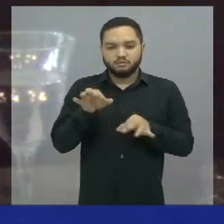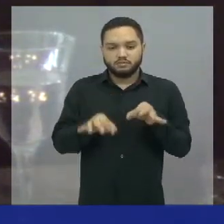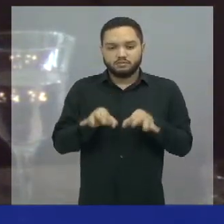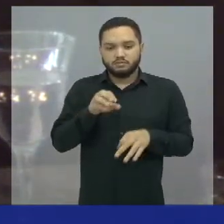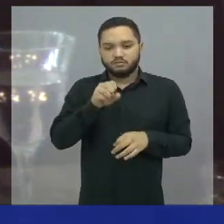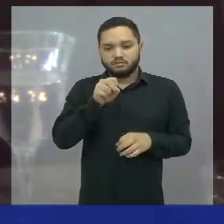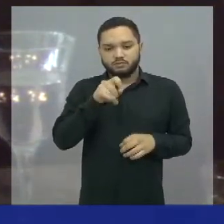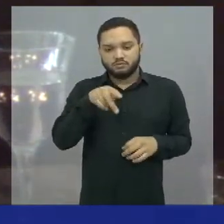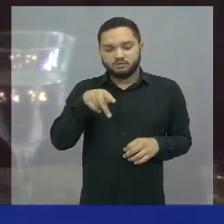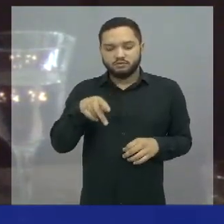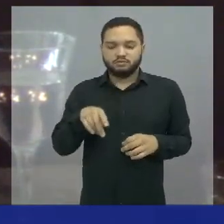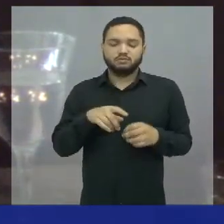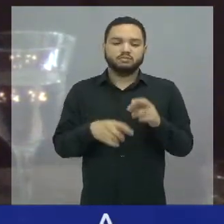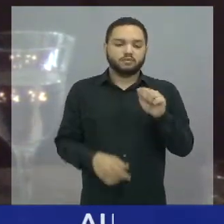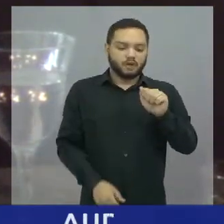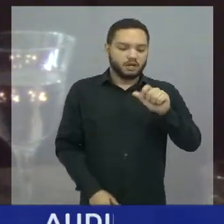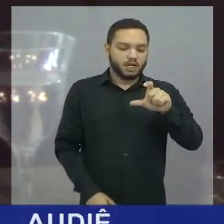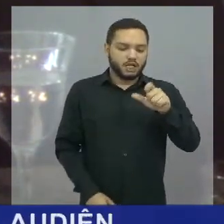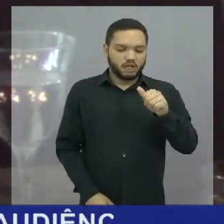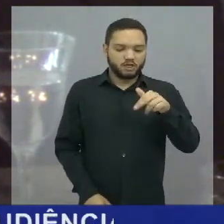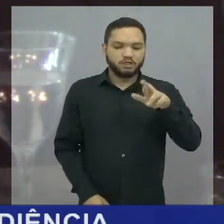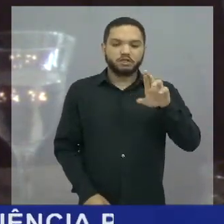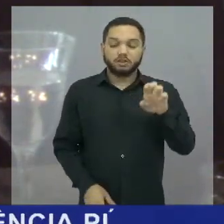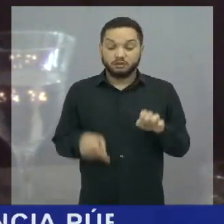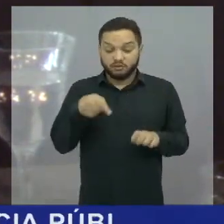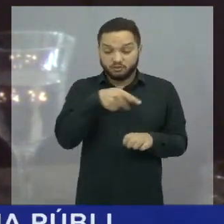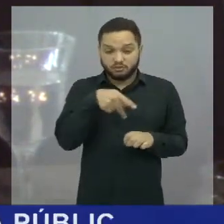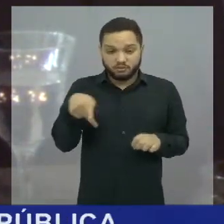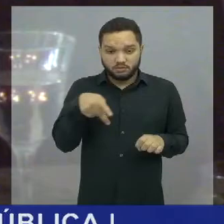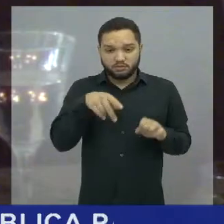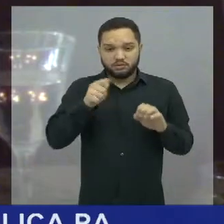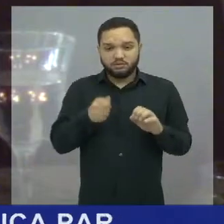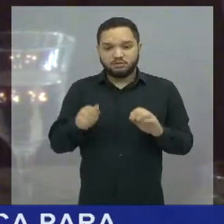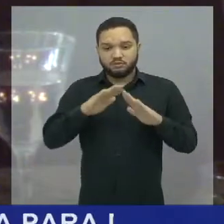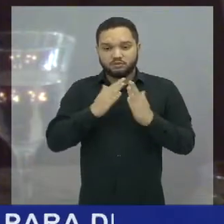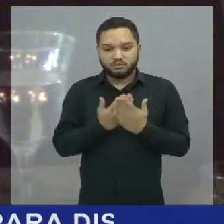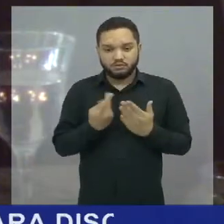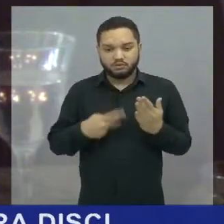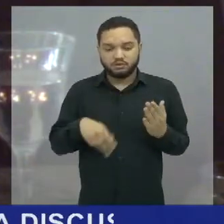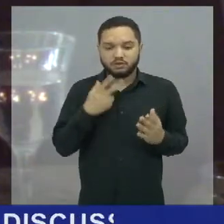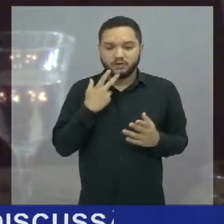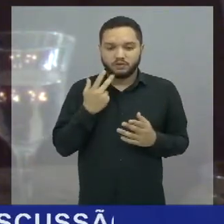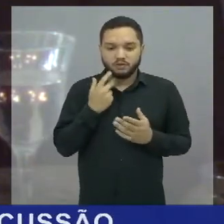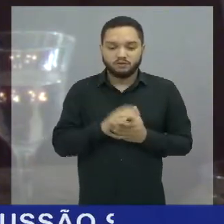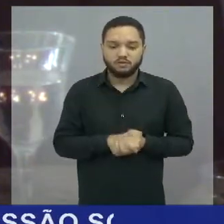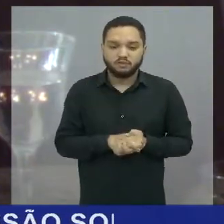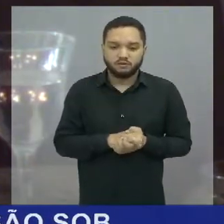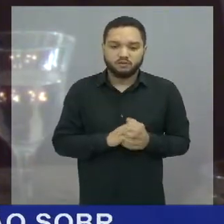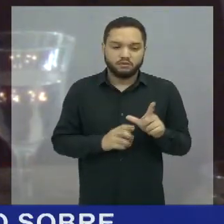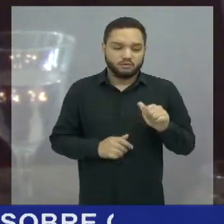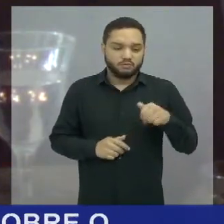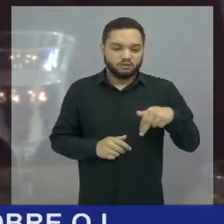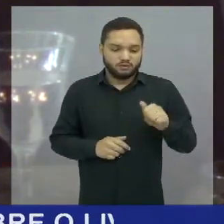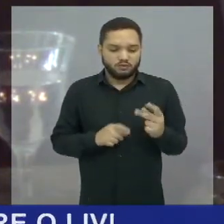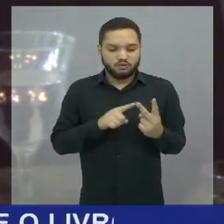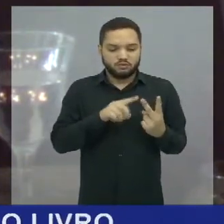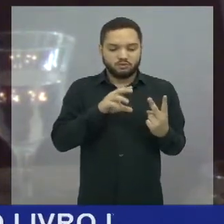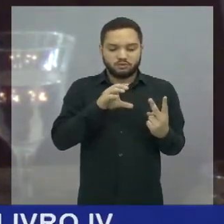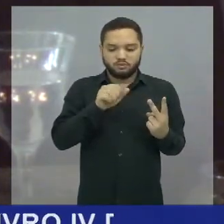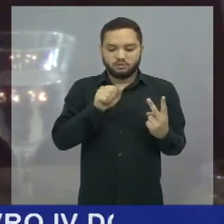SINEP, do professor Alexandre Lima, presidente da Associação das Escolas de Fortaleza, da senhora Luana e senhora